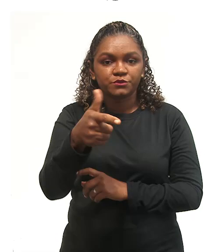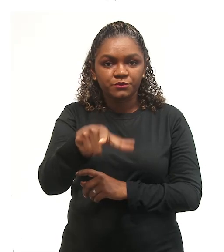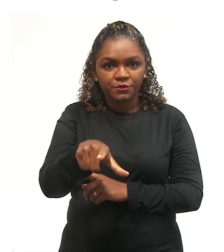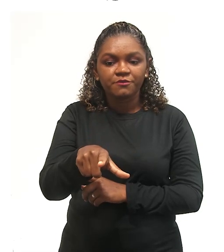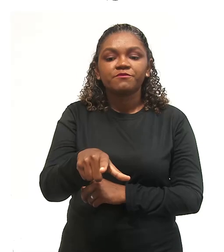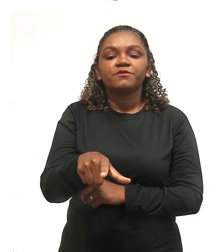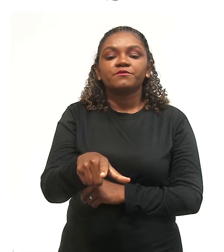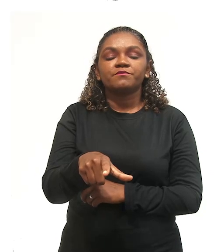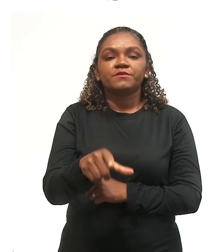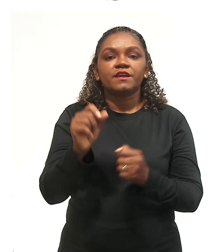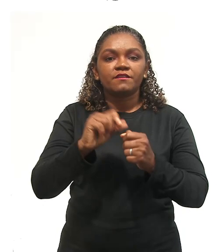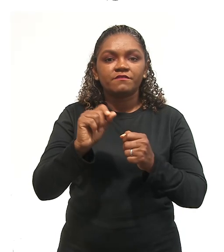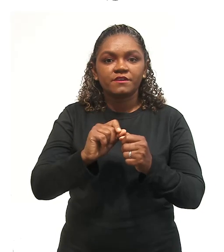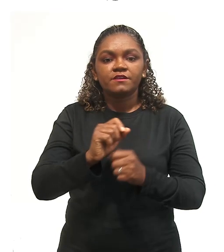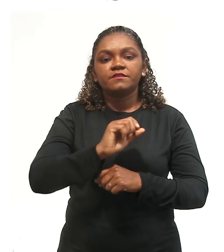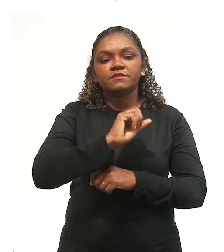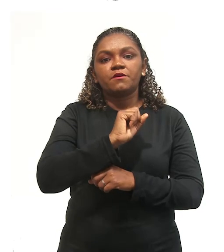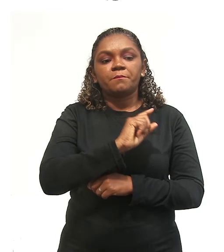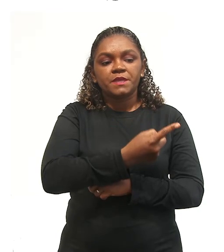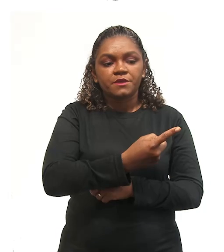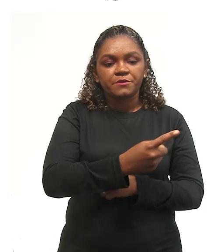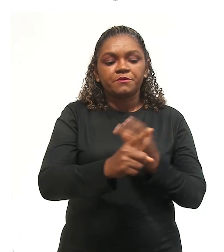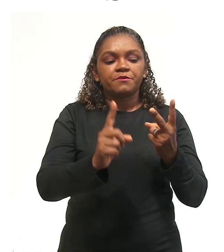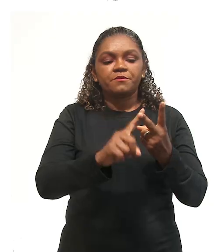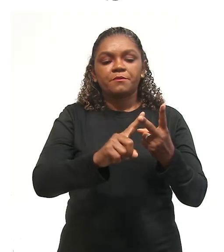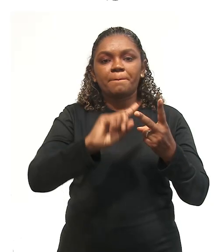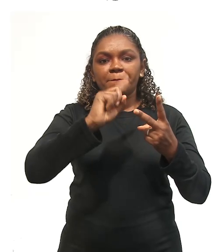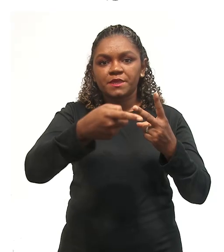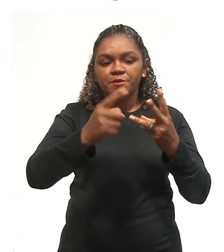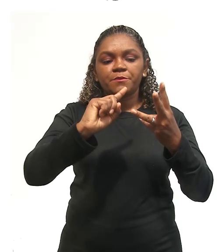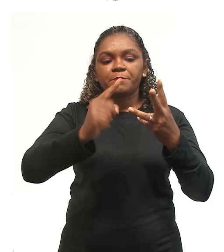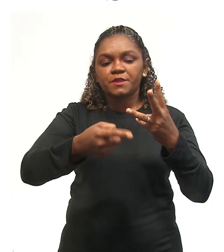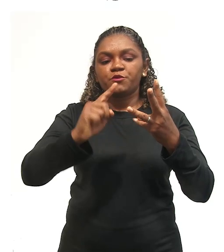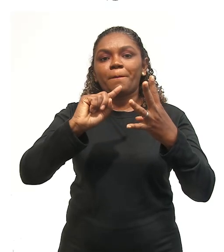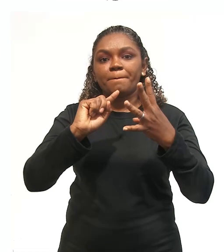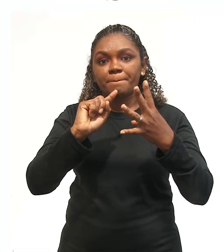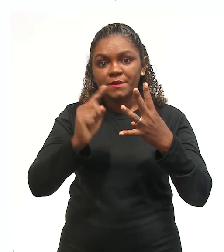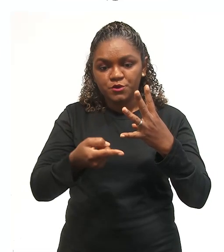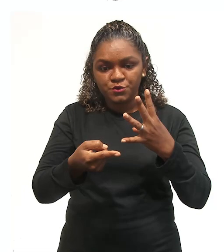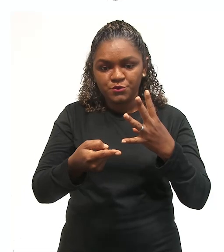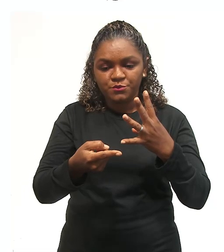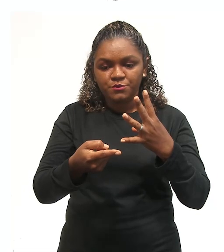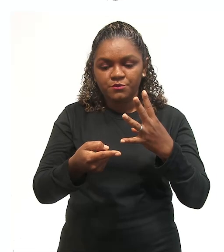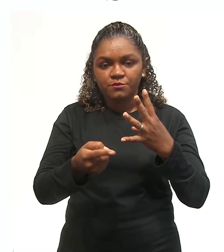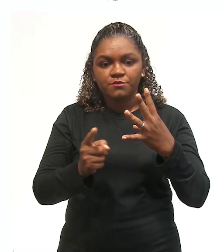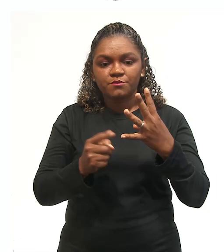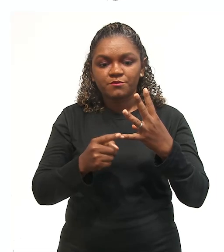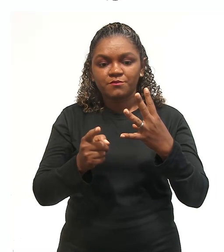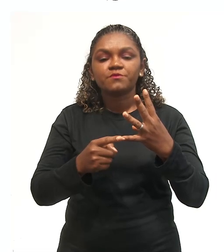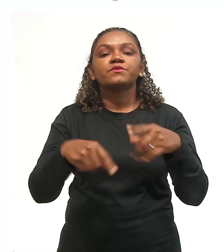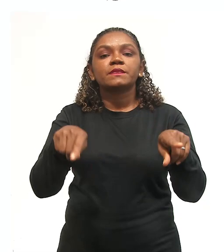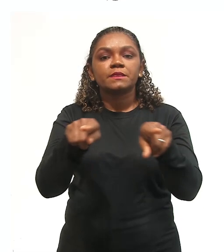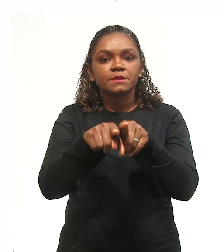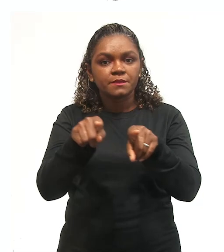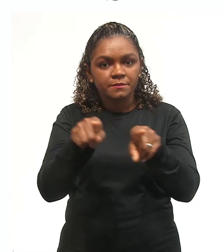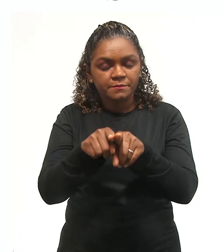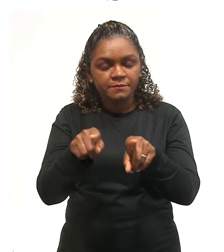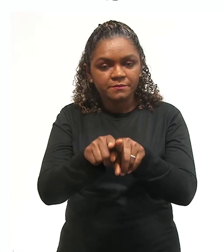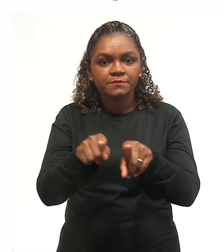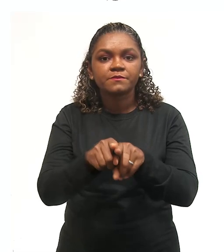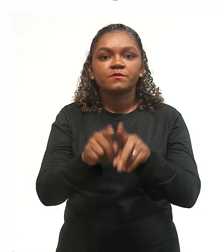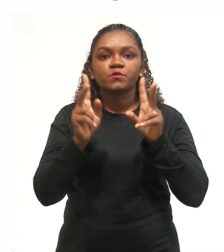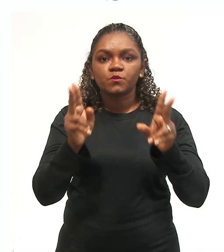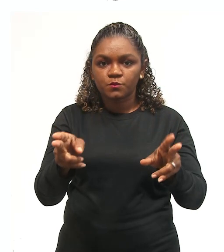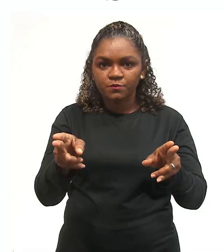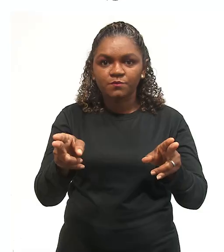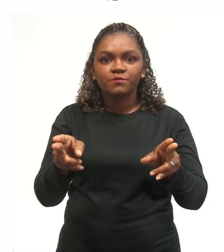os juros gerados também, né? 5.000 vezes 0,20 vezes 1.000. Então, no quarto ano,